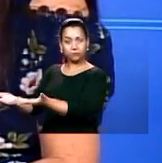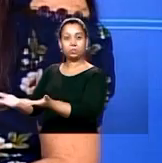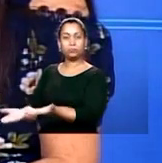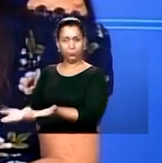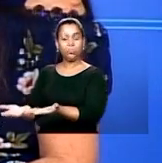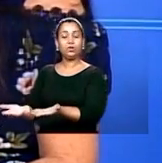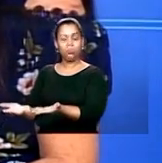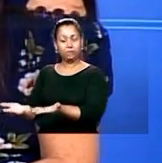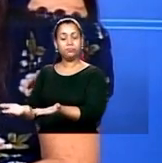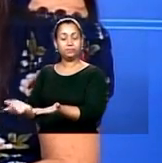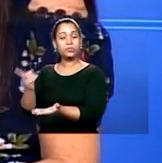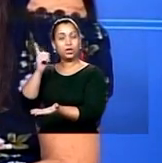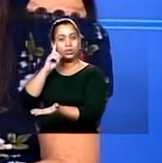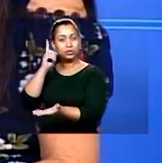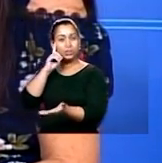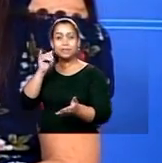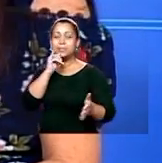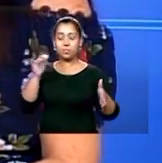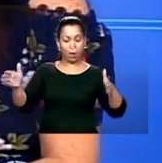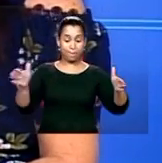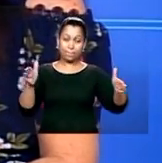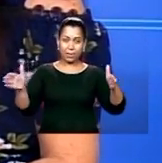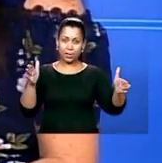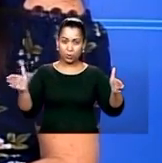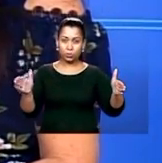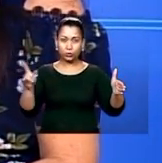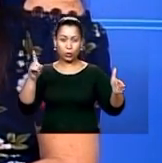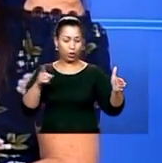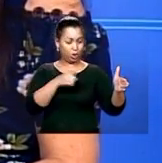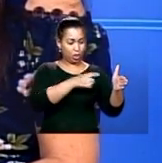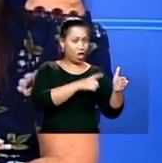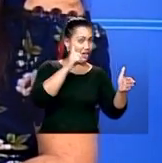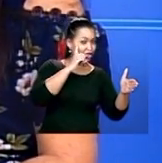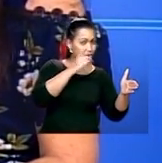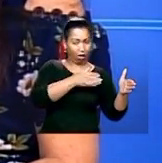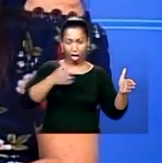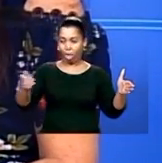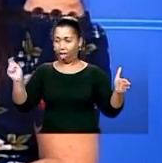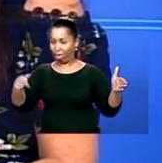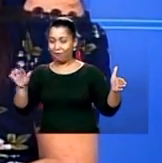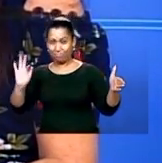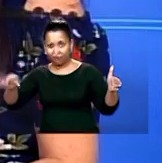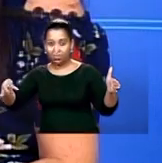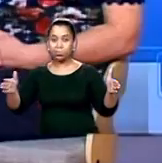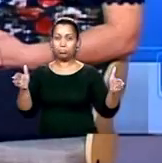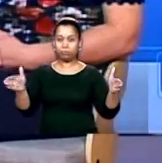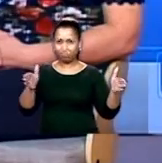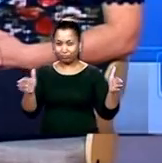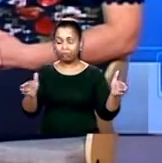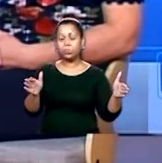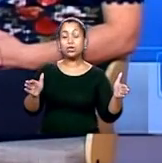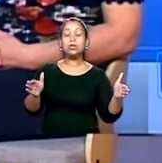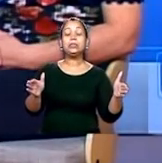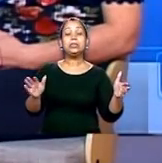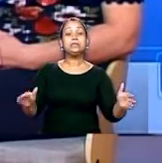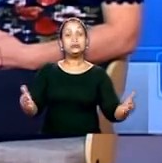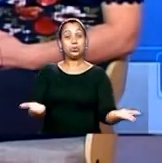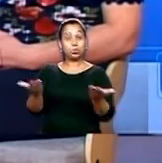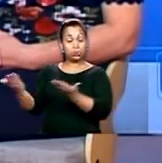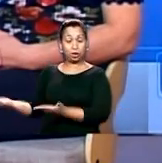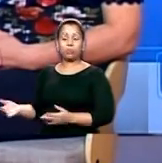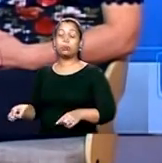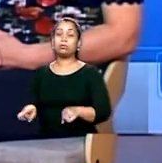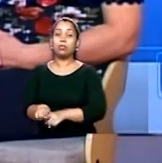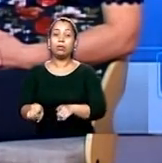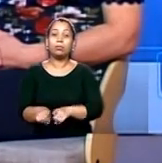de novo, com datas de validade e tudo mais, e destina para as famílias e instituições. Tá, como é que você falou que vocês fazem